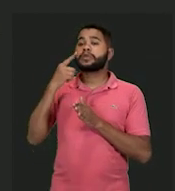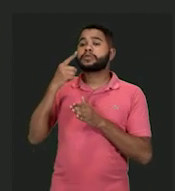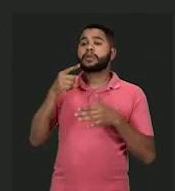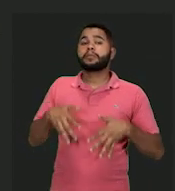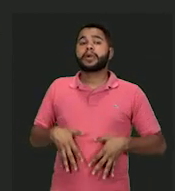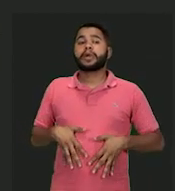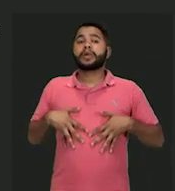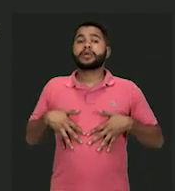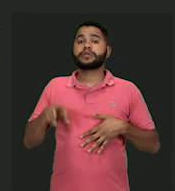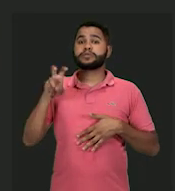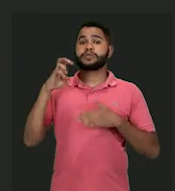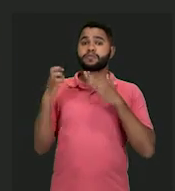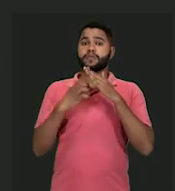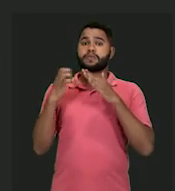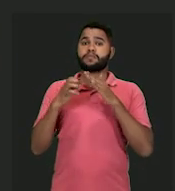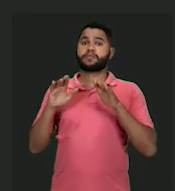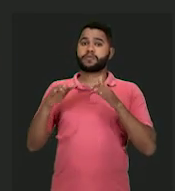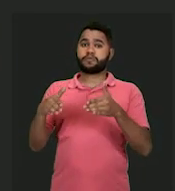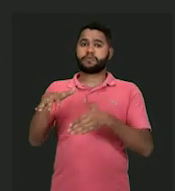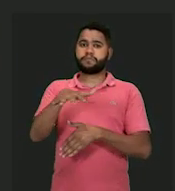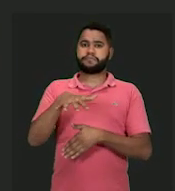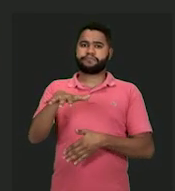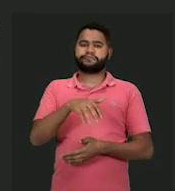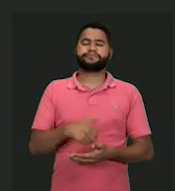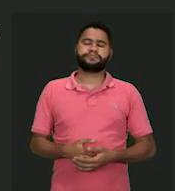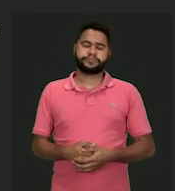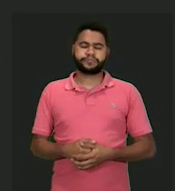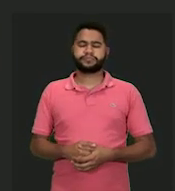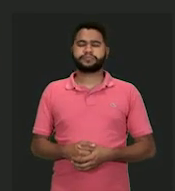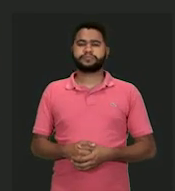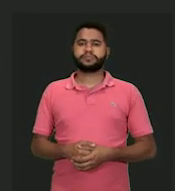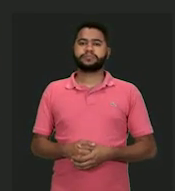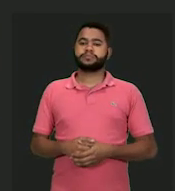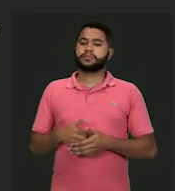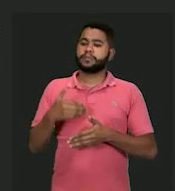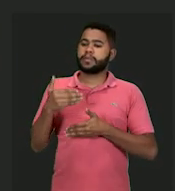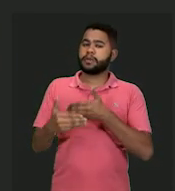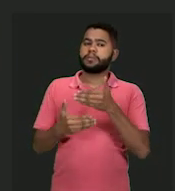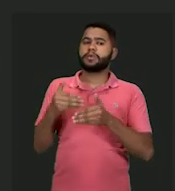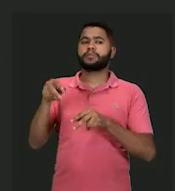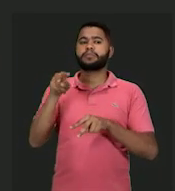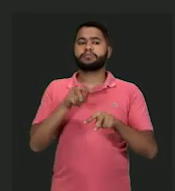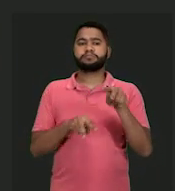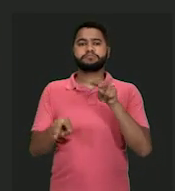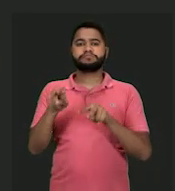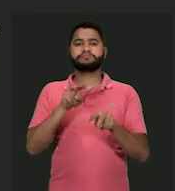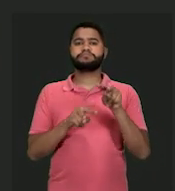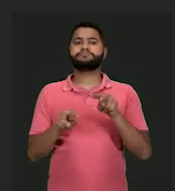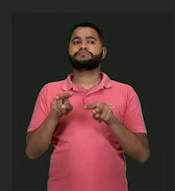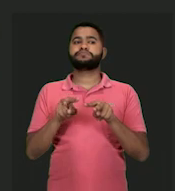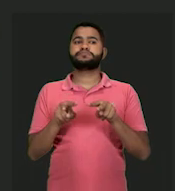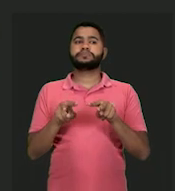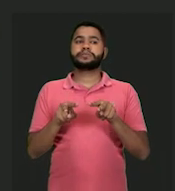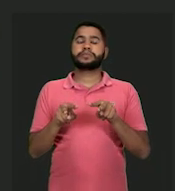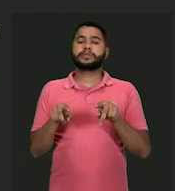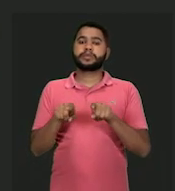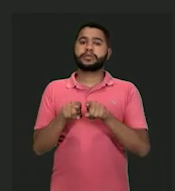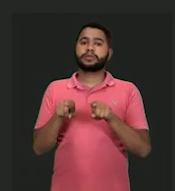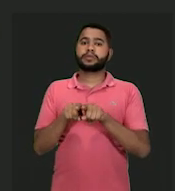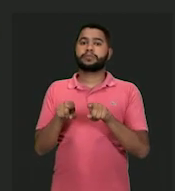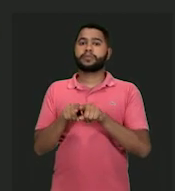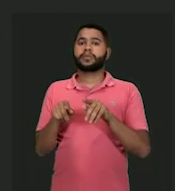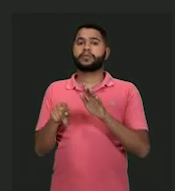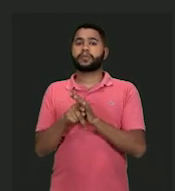5 empresas especializadas nesse segmento. Os procedimentos analisados, com pesos que medem